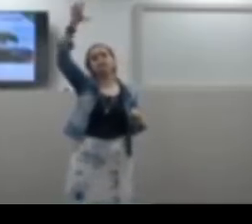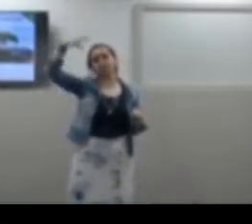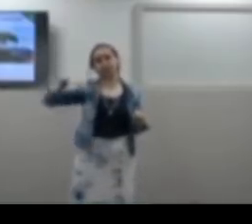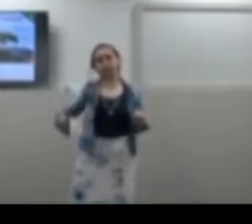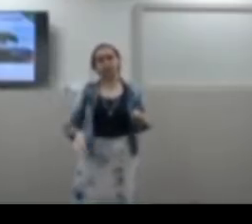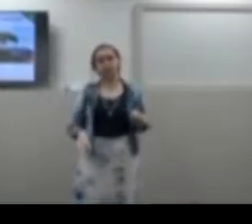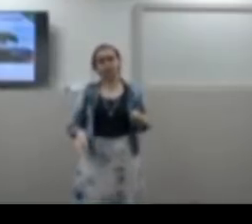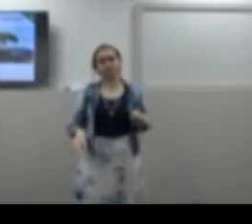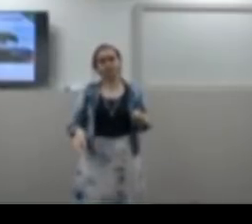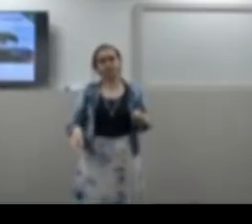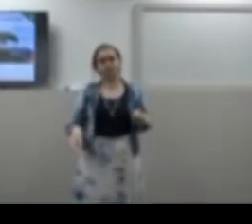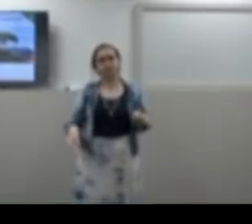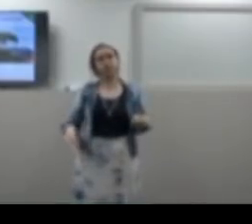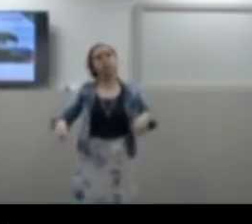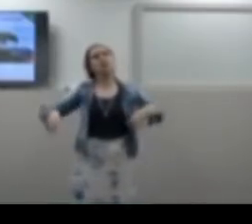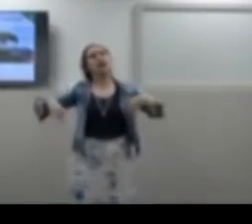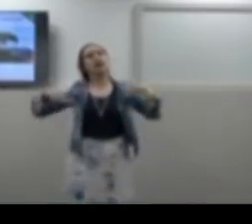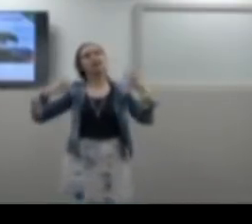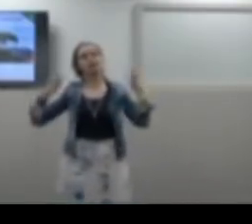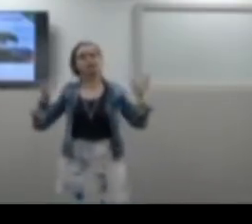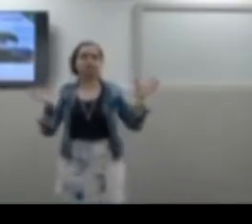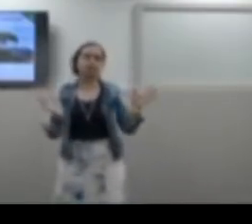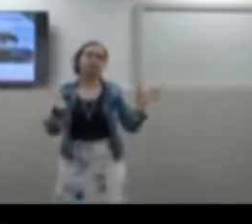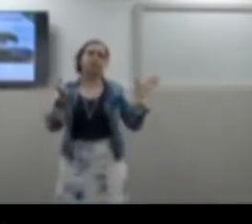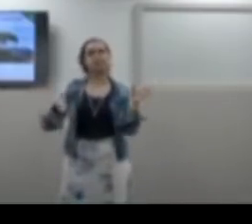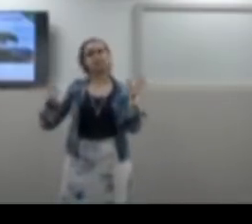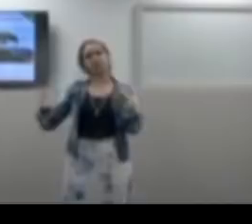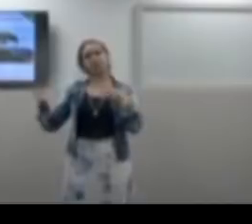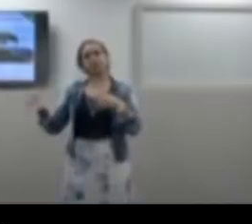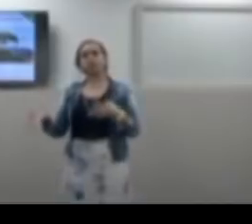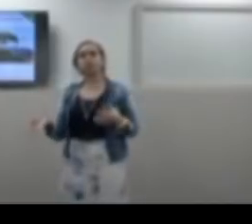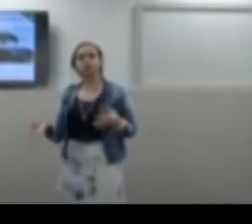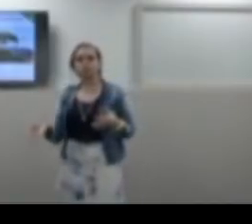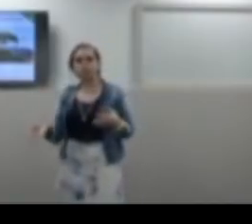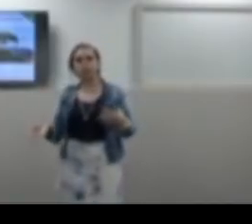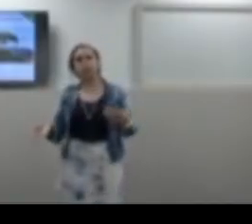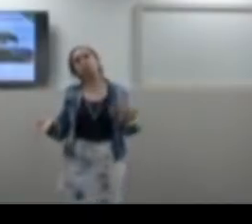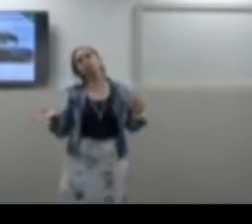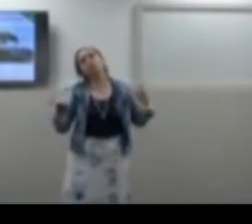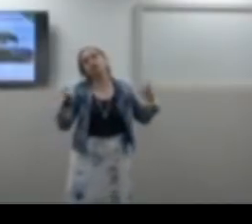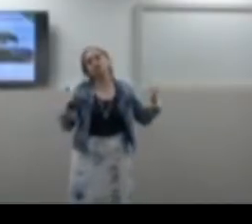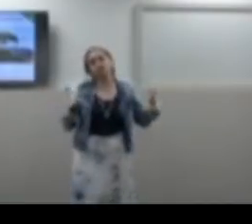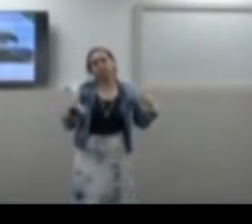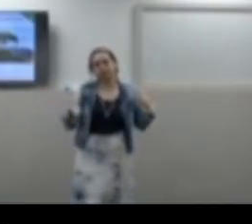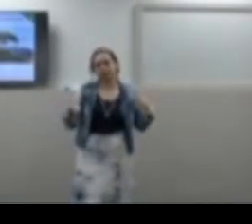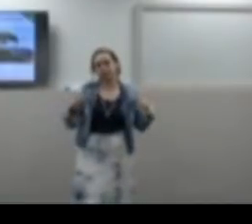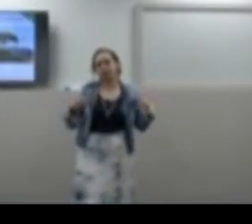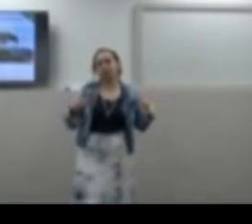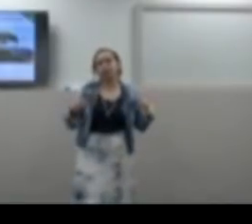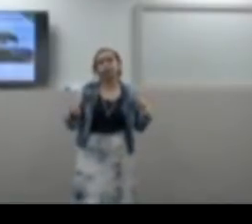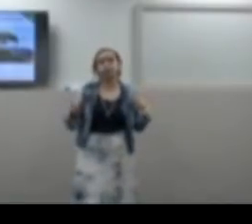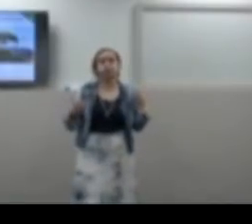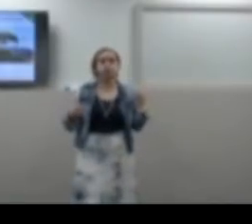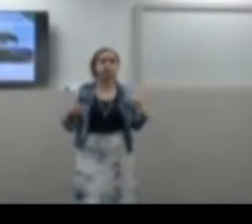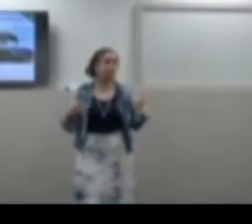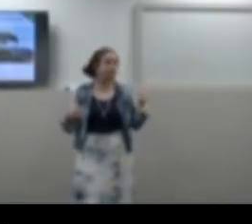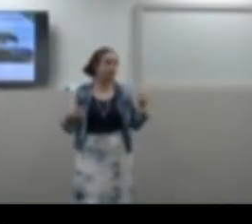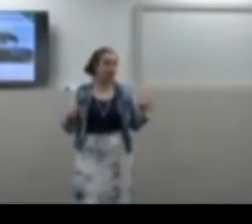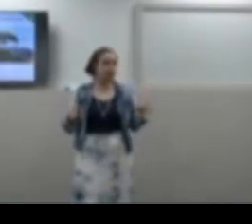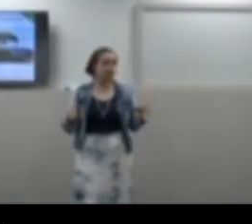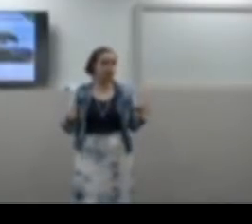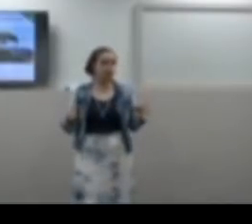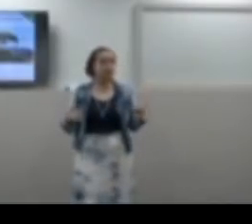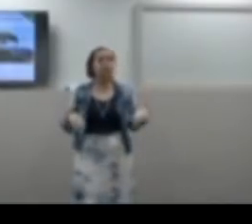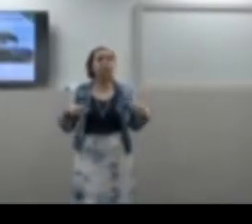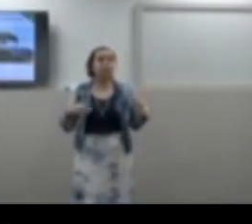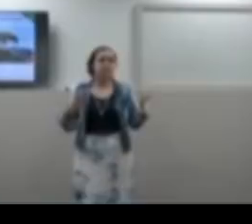amazônico, né? Chegando as chuvas aqui no sul. A gente tem chuvas bem distribuídas ao longo do ano. Lógico que chega ali no verão chove um